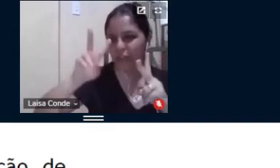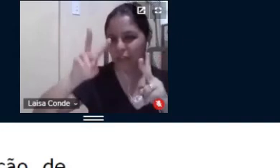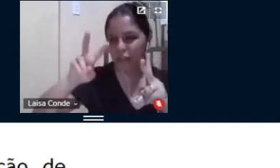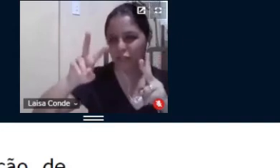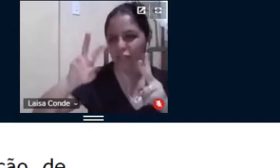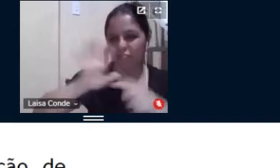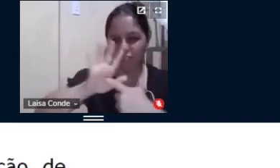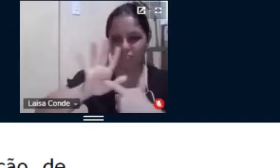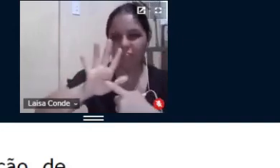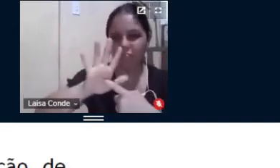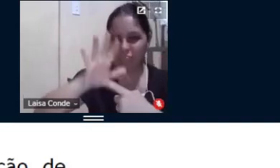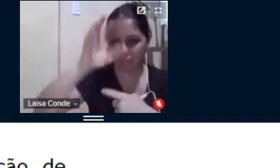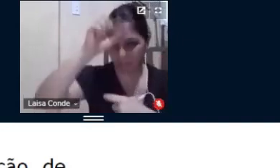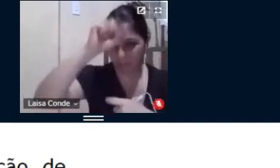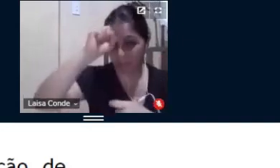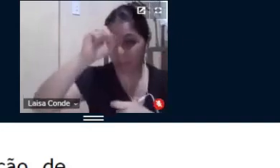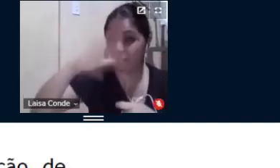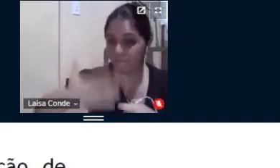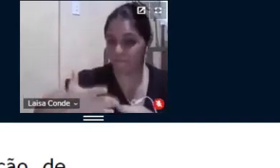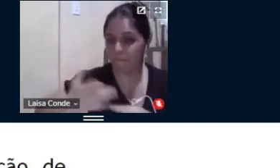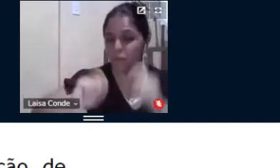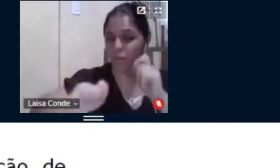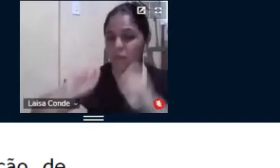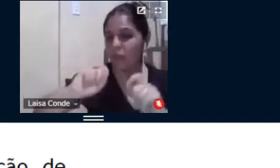tá? Termografia,